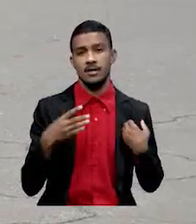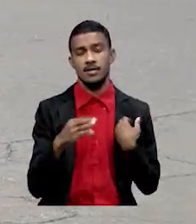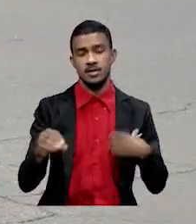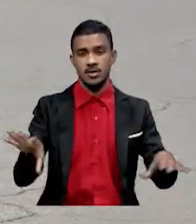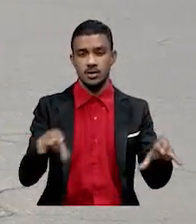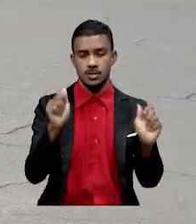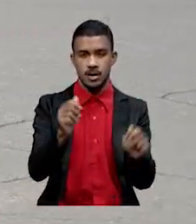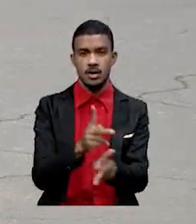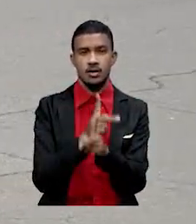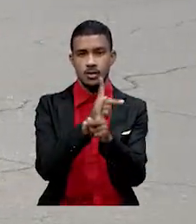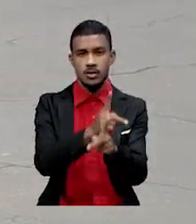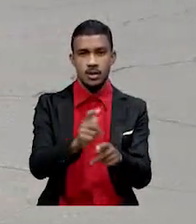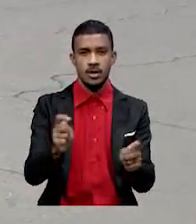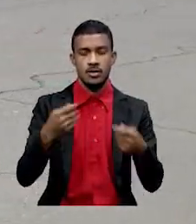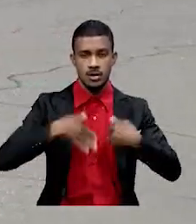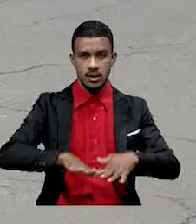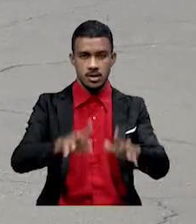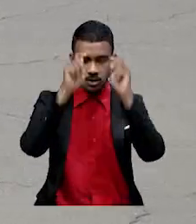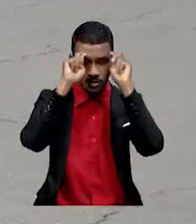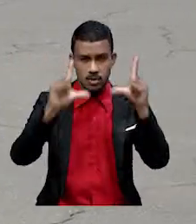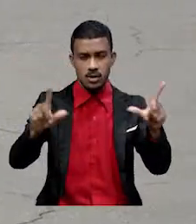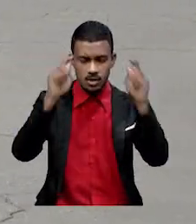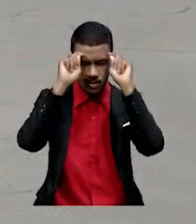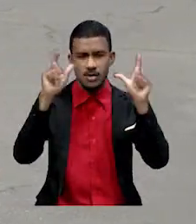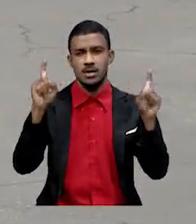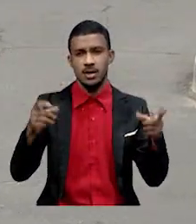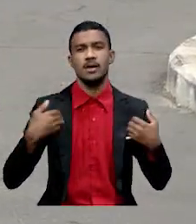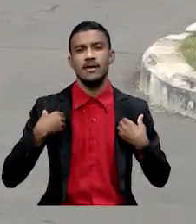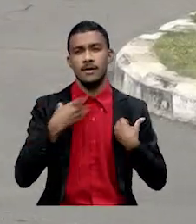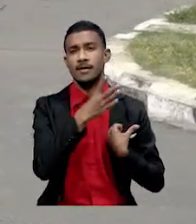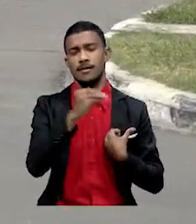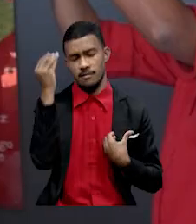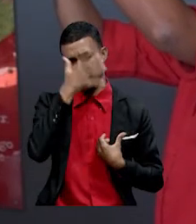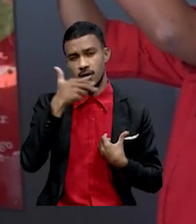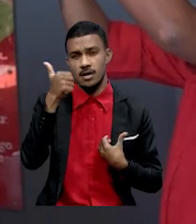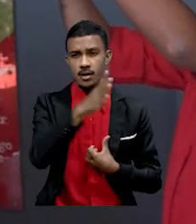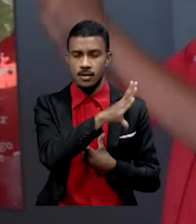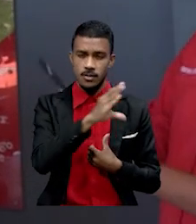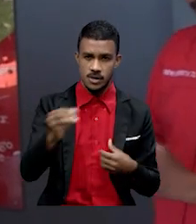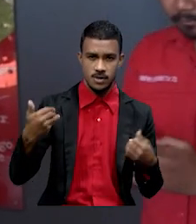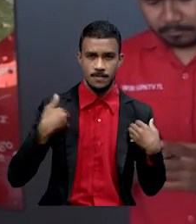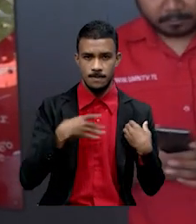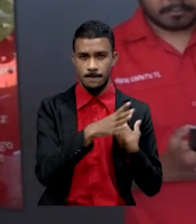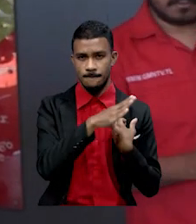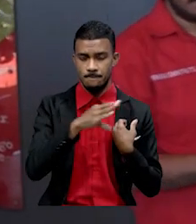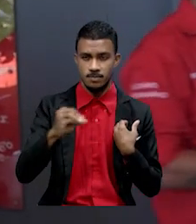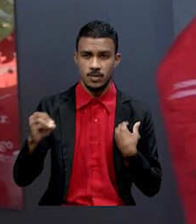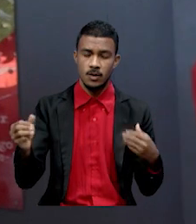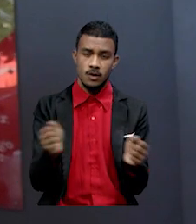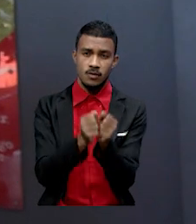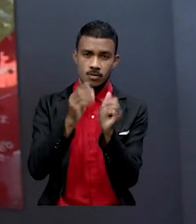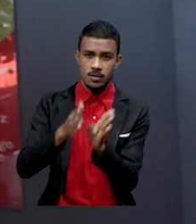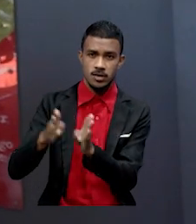onde defende Tassi Timor. Timor tem feito muito, tem feito muito. Desde logo os complexos processos